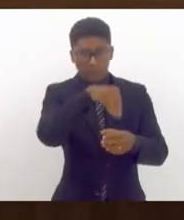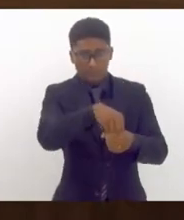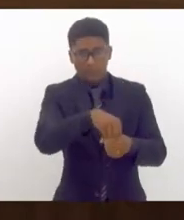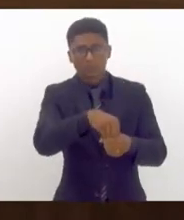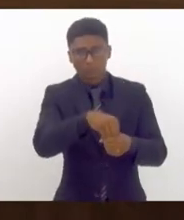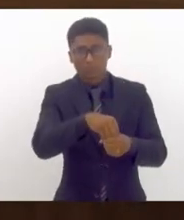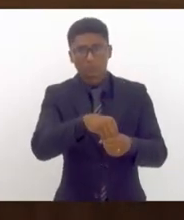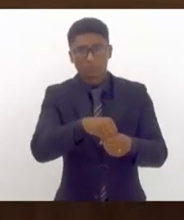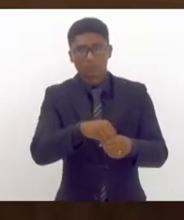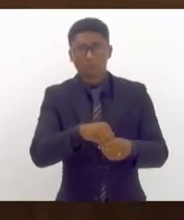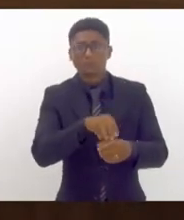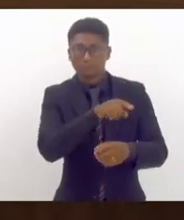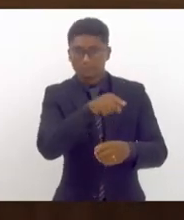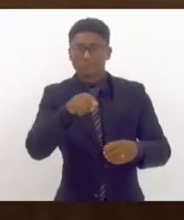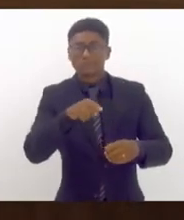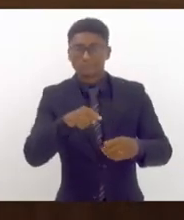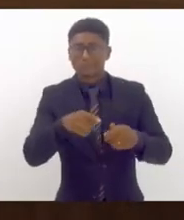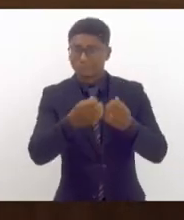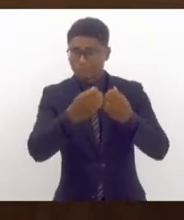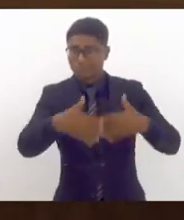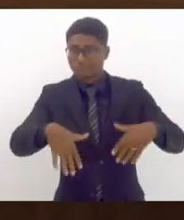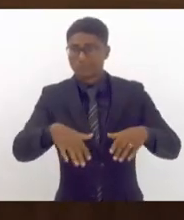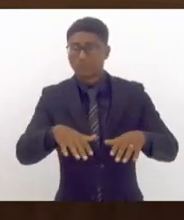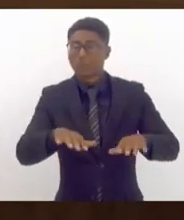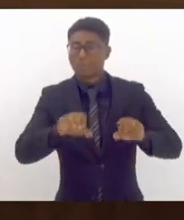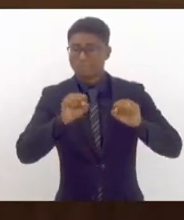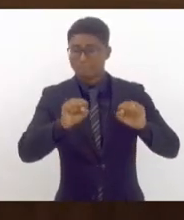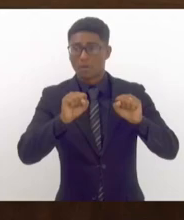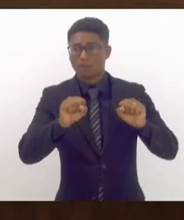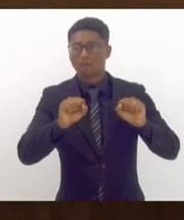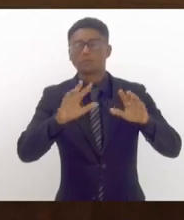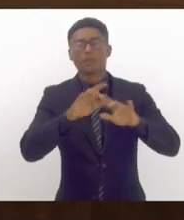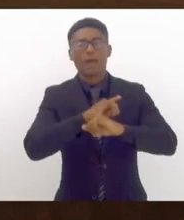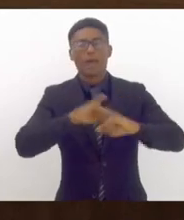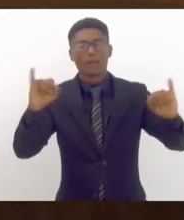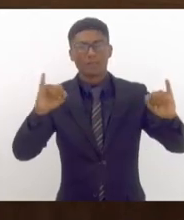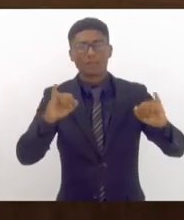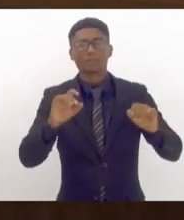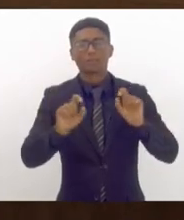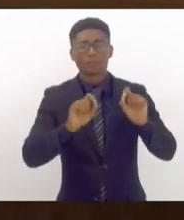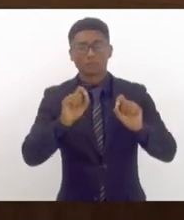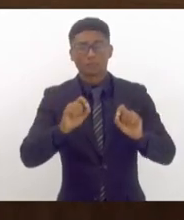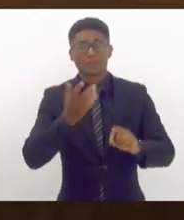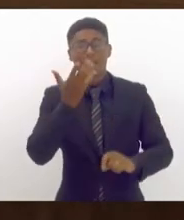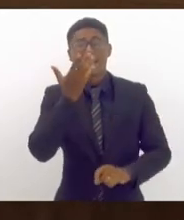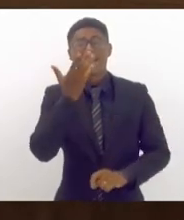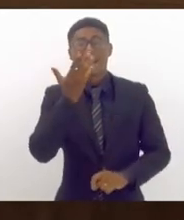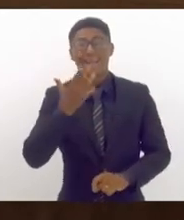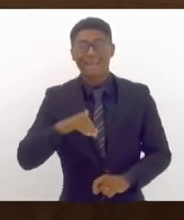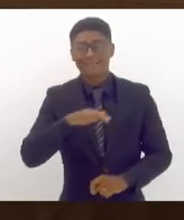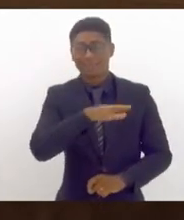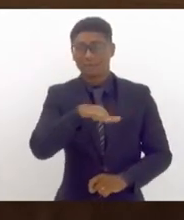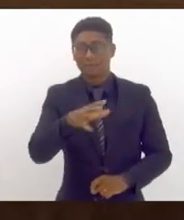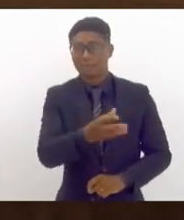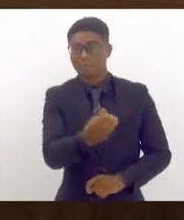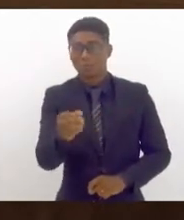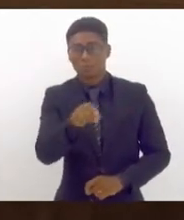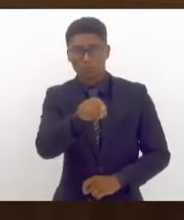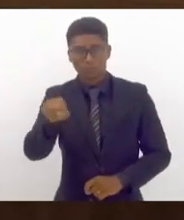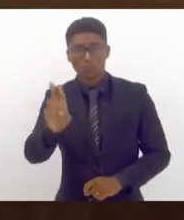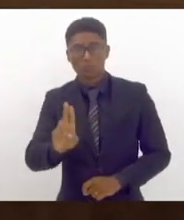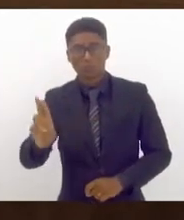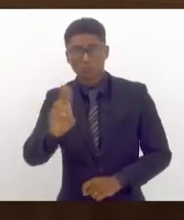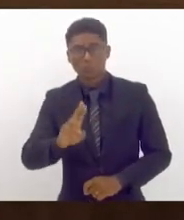contraindicações e muitos efeitos colaterais. Mas esse alerta é um alerta exatamente pelo uso, muitas crianças usam, as mães usam, causa vício,